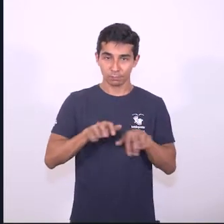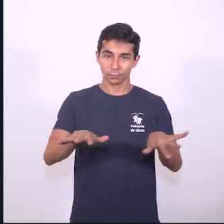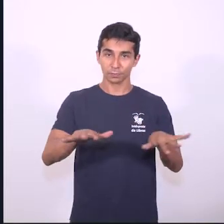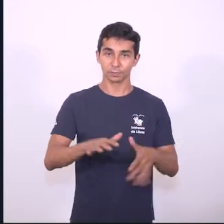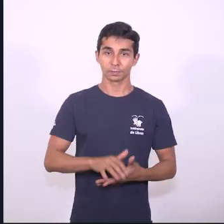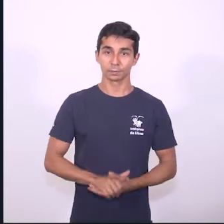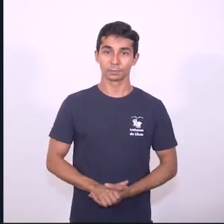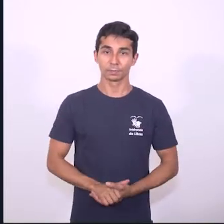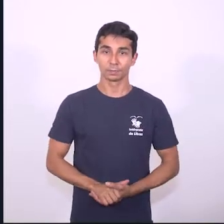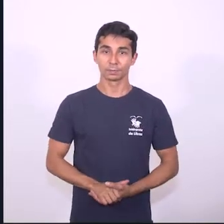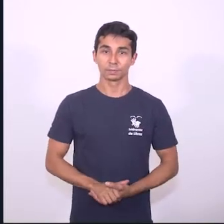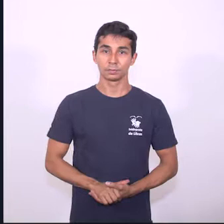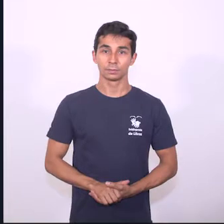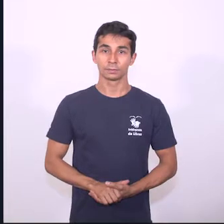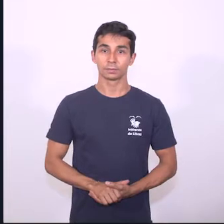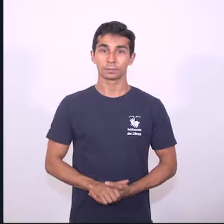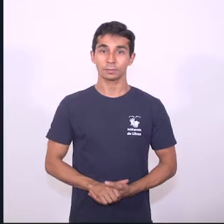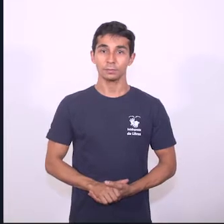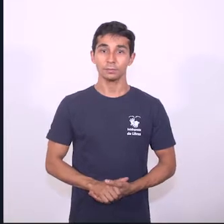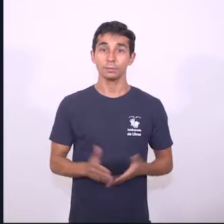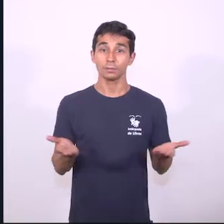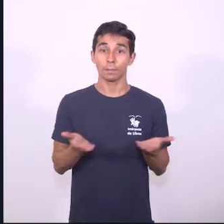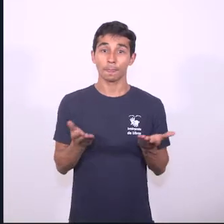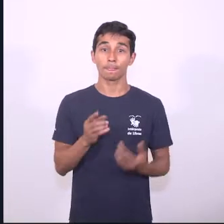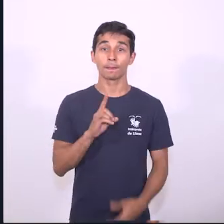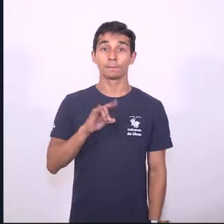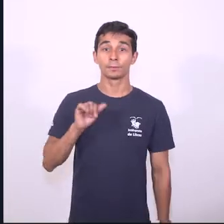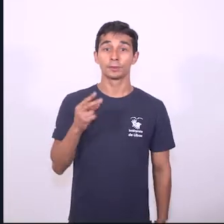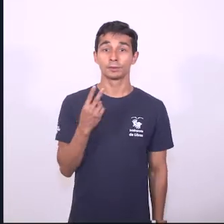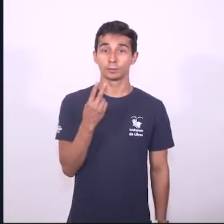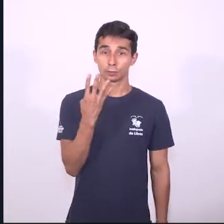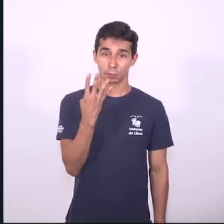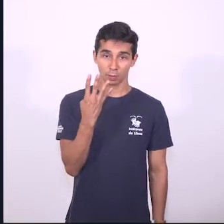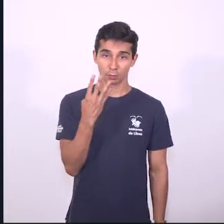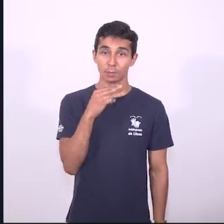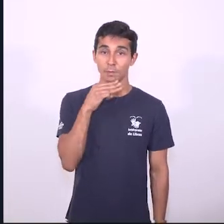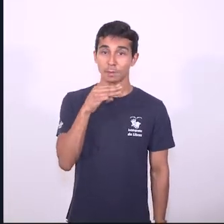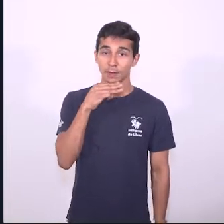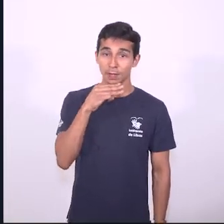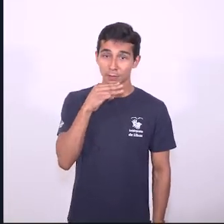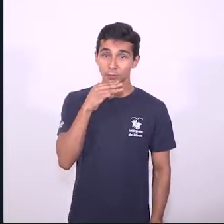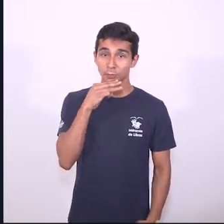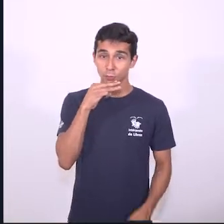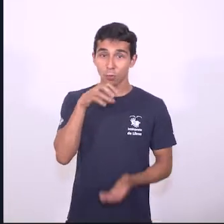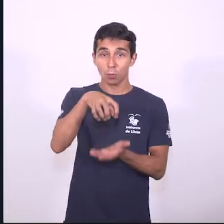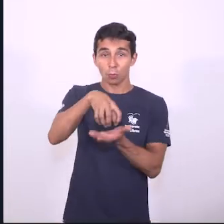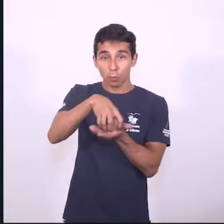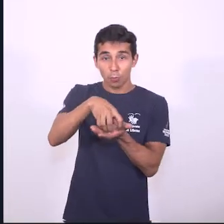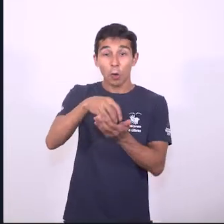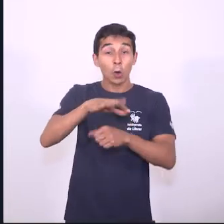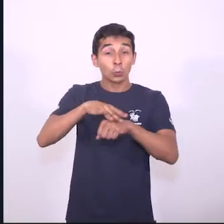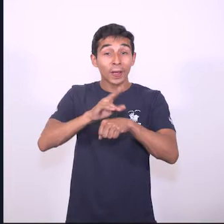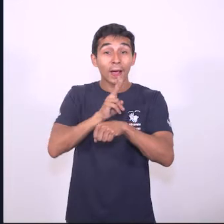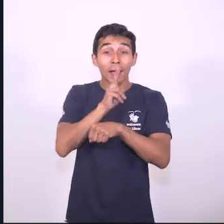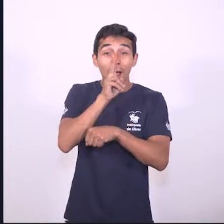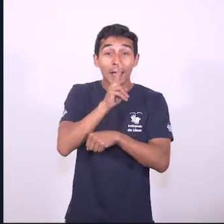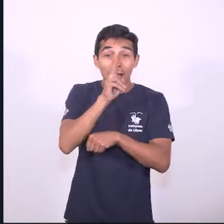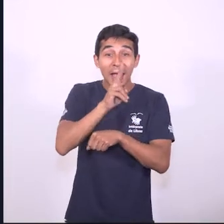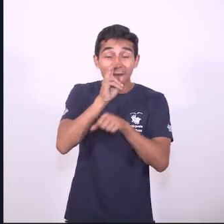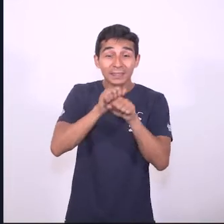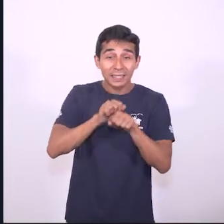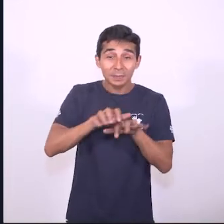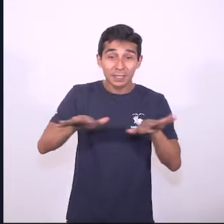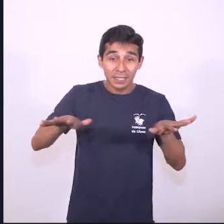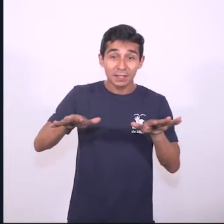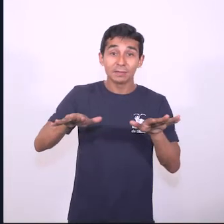A situação epidemiológica no município hoje, em 24/3, o núcleo de doenças agudas transmissíveis da Divisão de Vigilância Sanitária